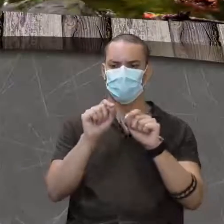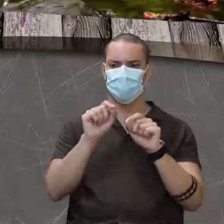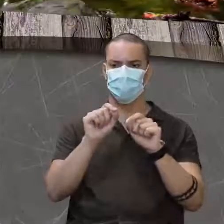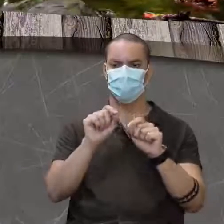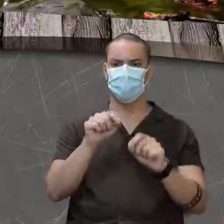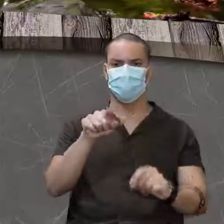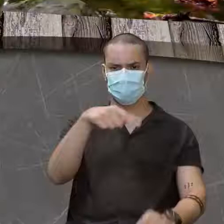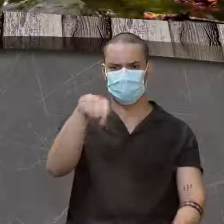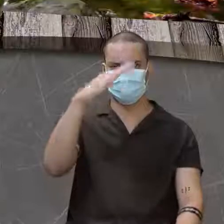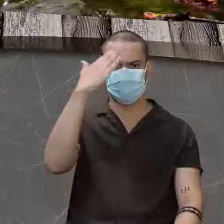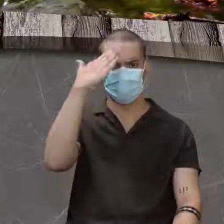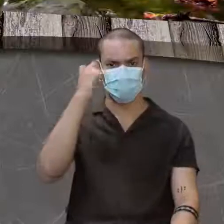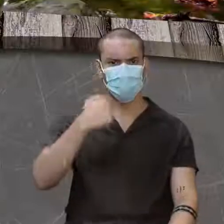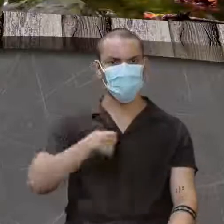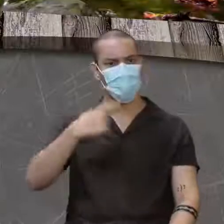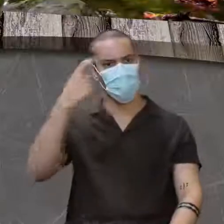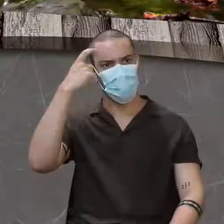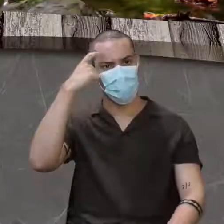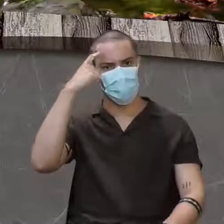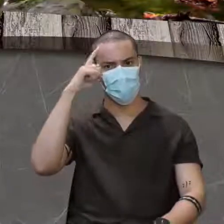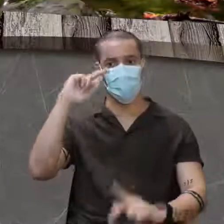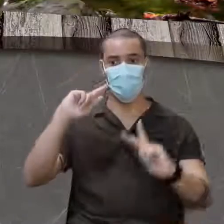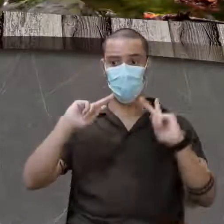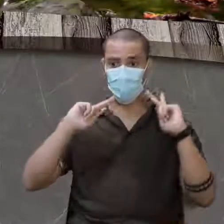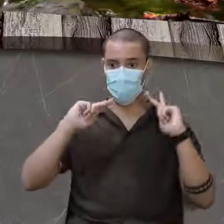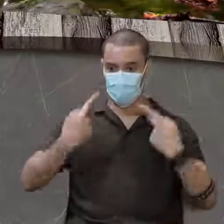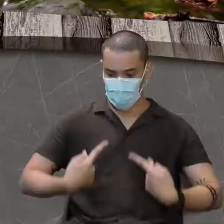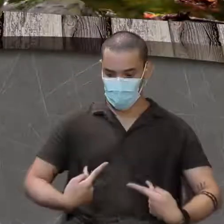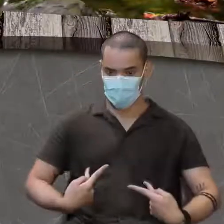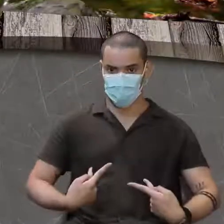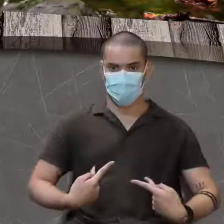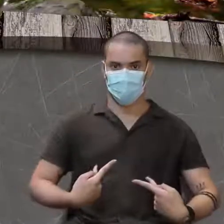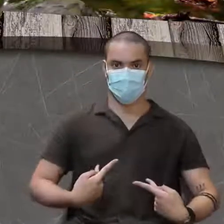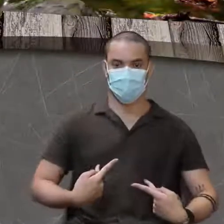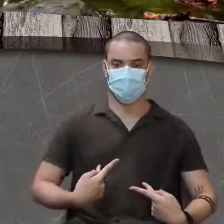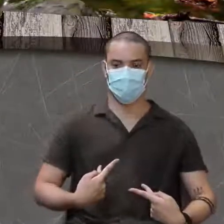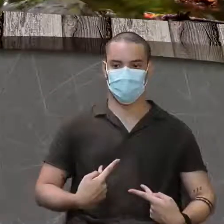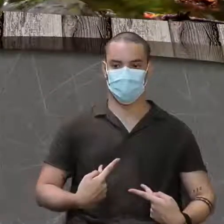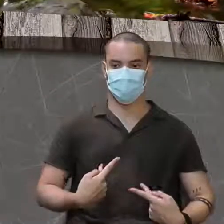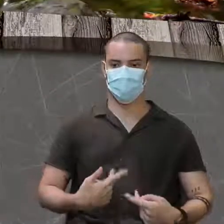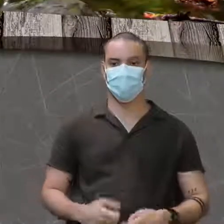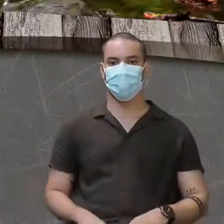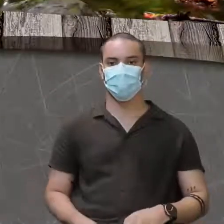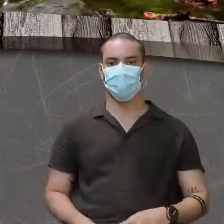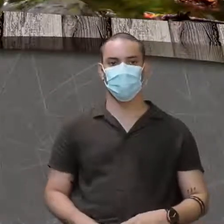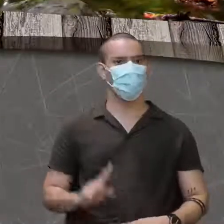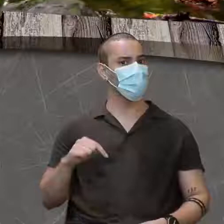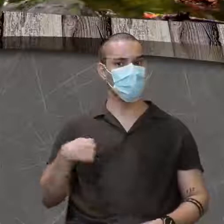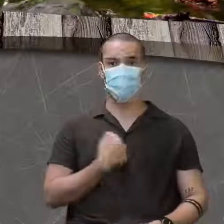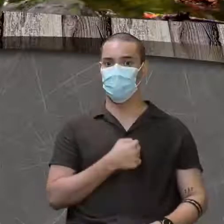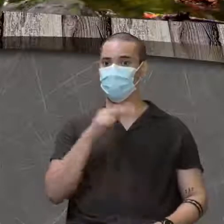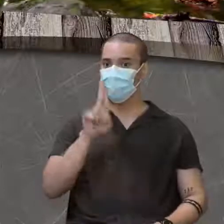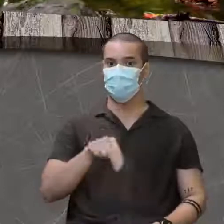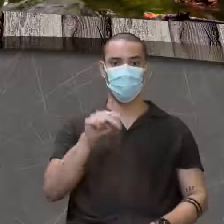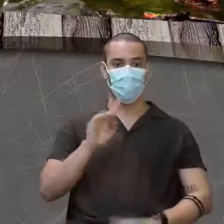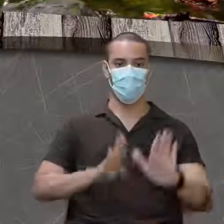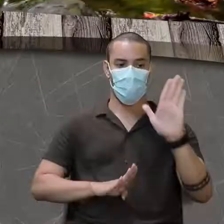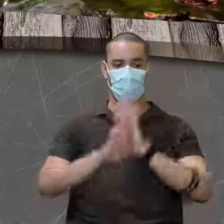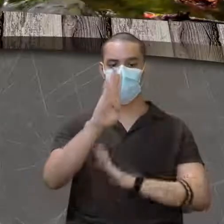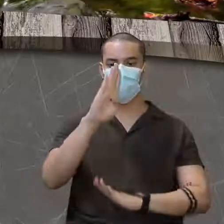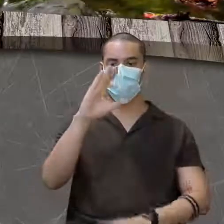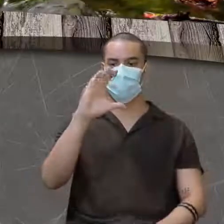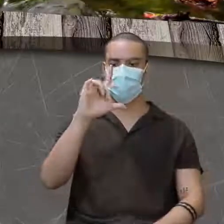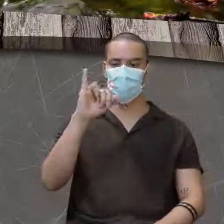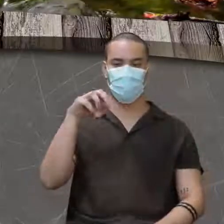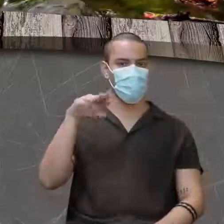Sabe quando é que, pensando na espécie humana, né? A gente nunca chega ao nosso clímax.